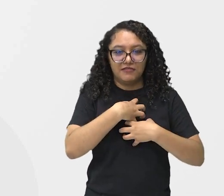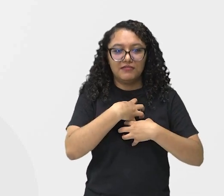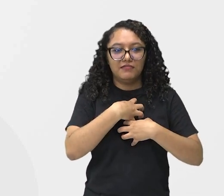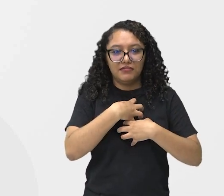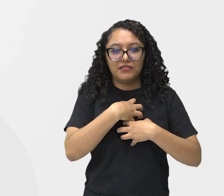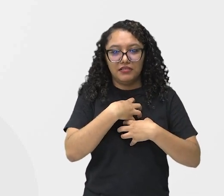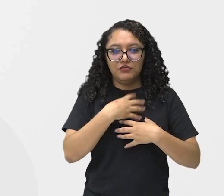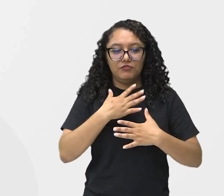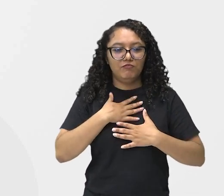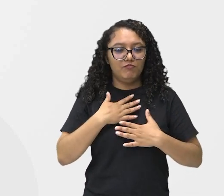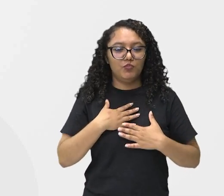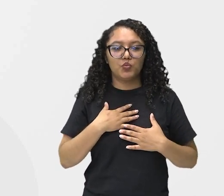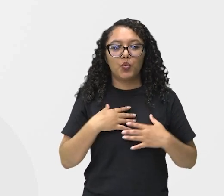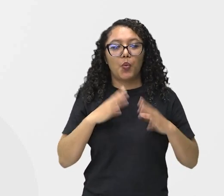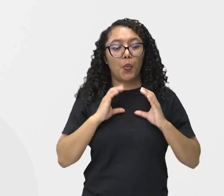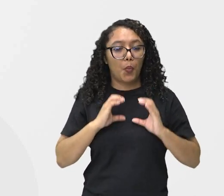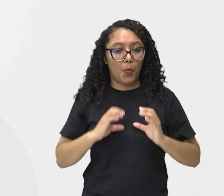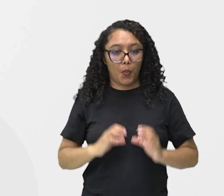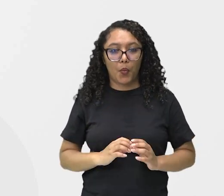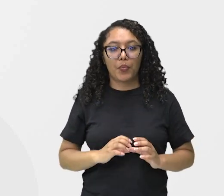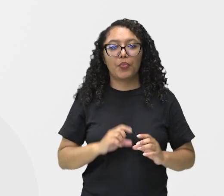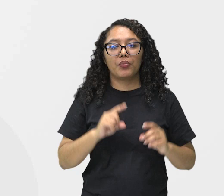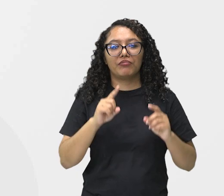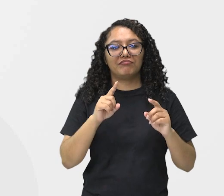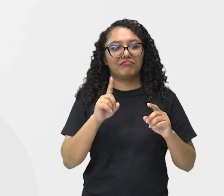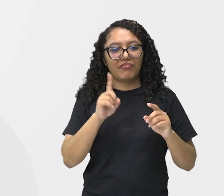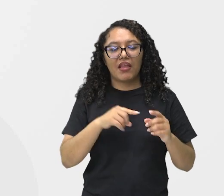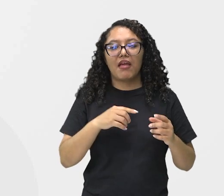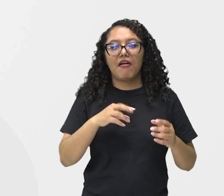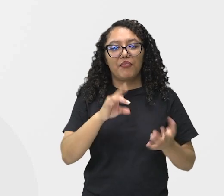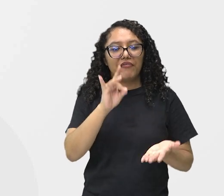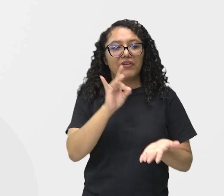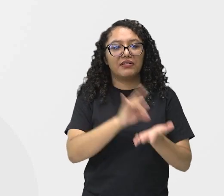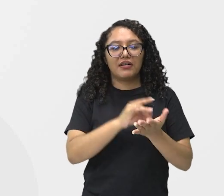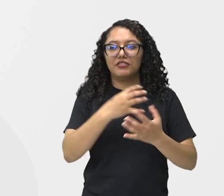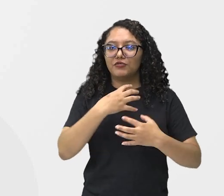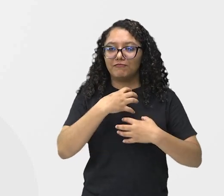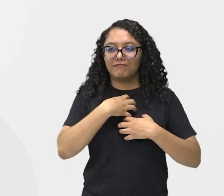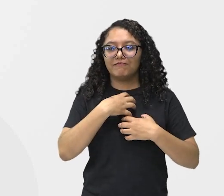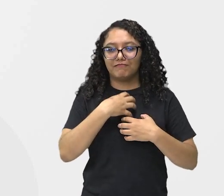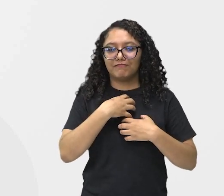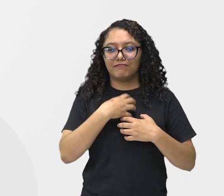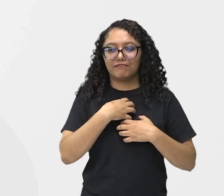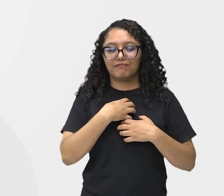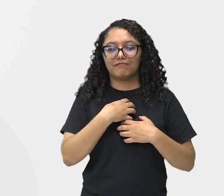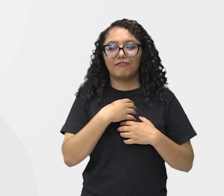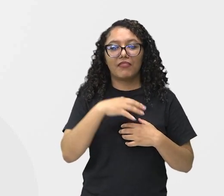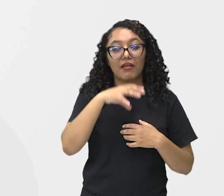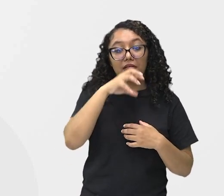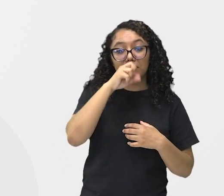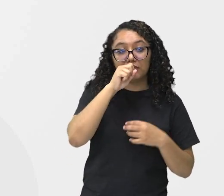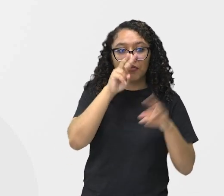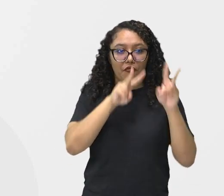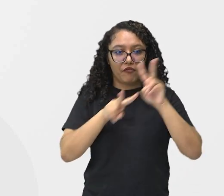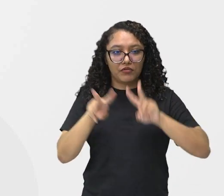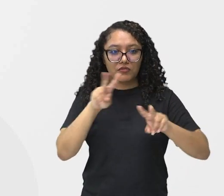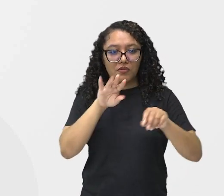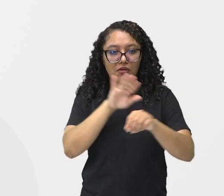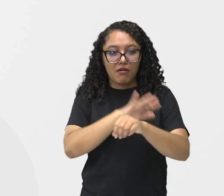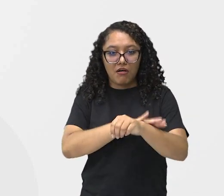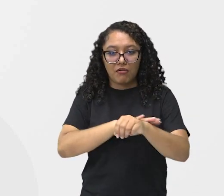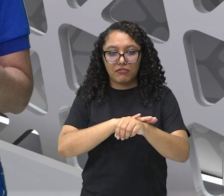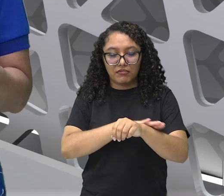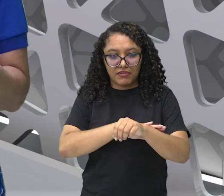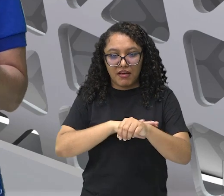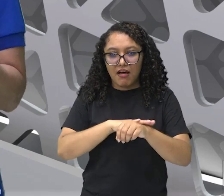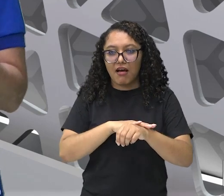do corpo, assim sendo uma realidade sensorial. Quais são as